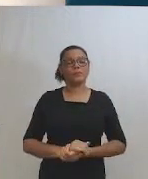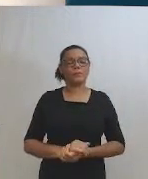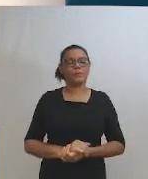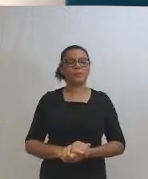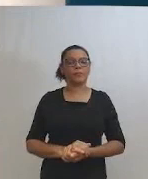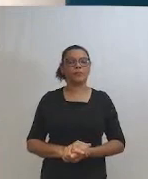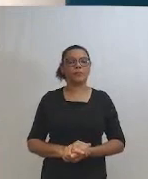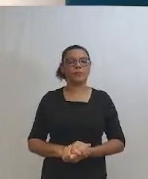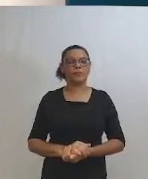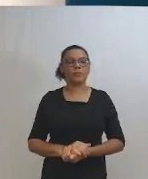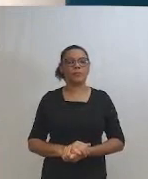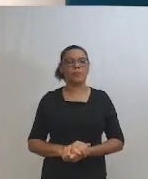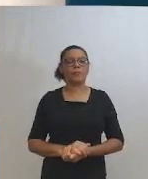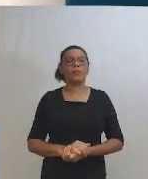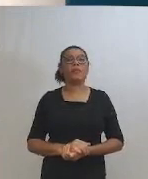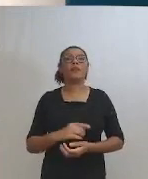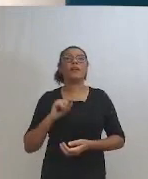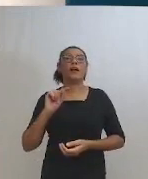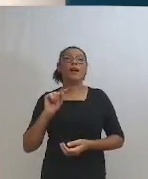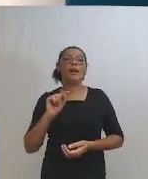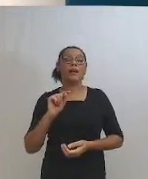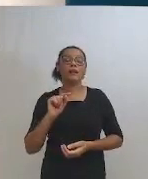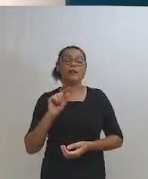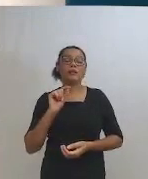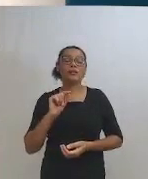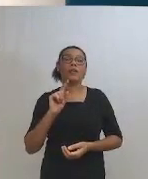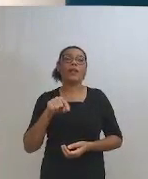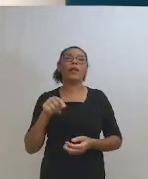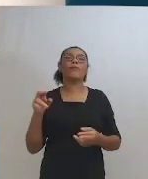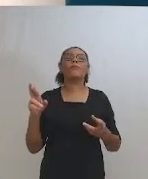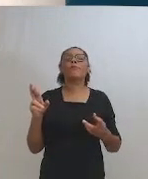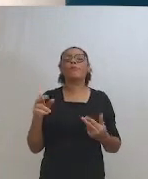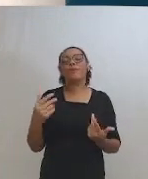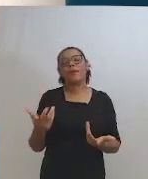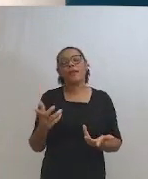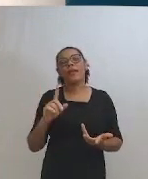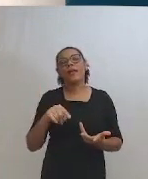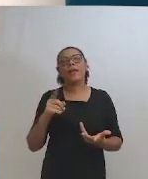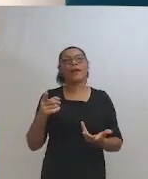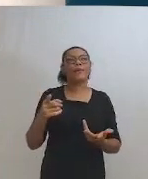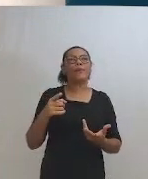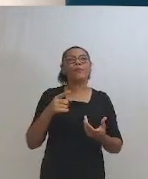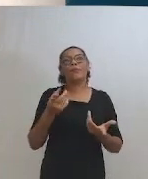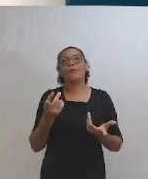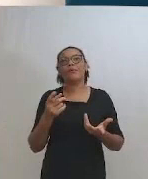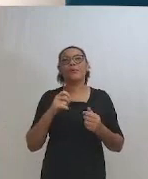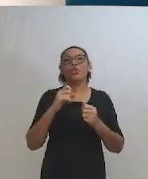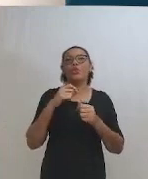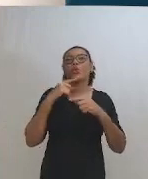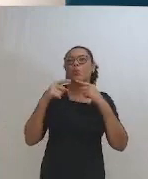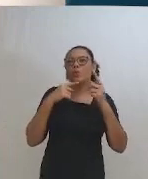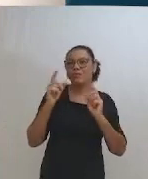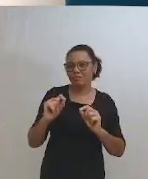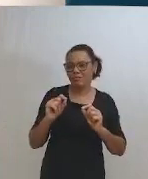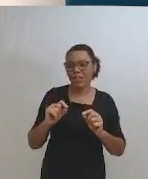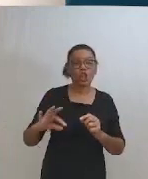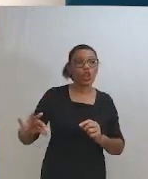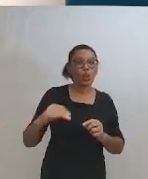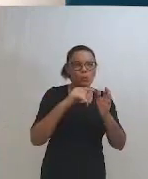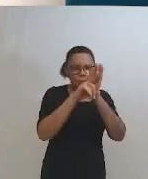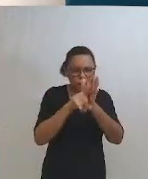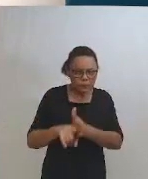E aí a questão aqui se refere, na verdade, ao questionamento quanto ao fato de toda a investigação ter, segundo a